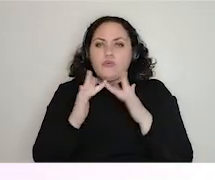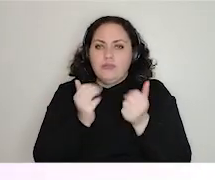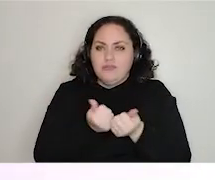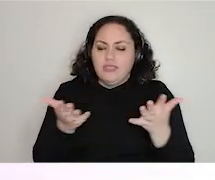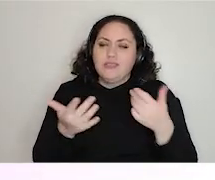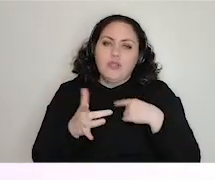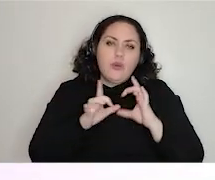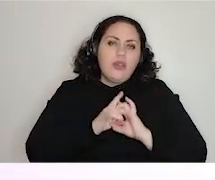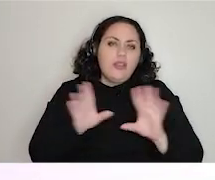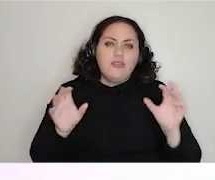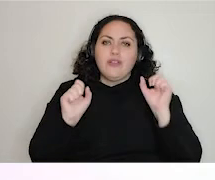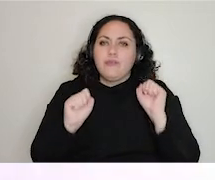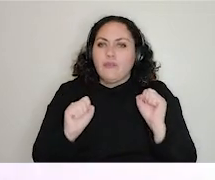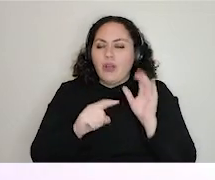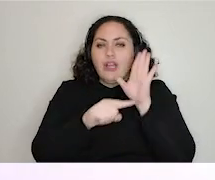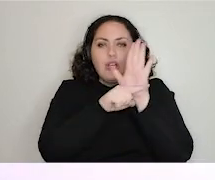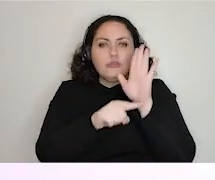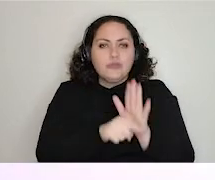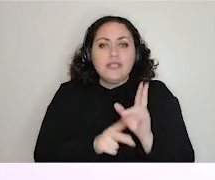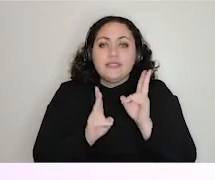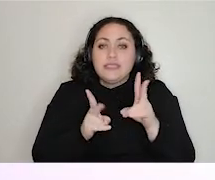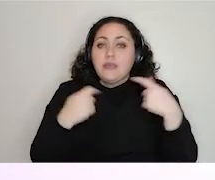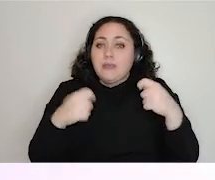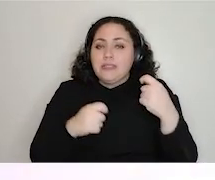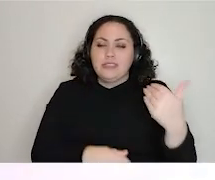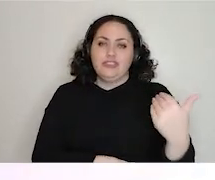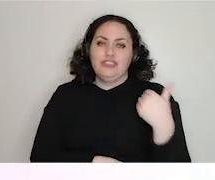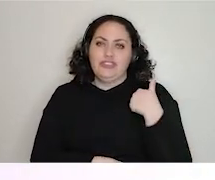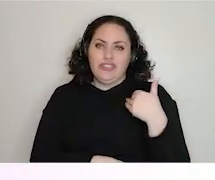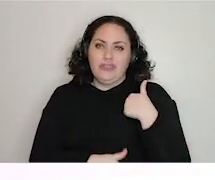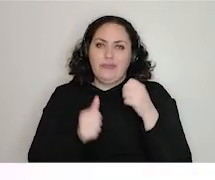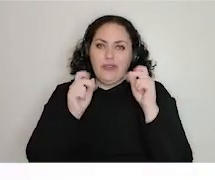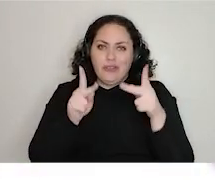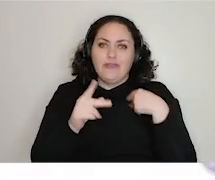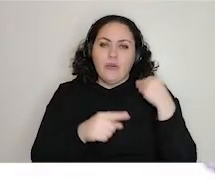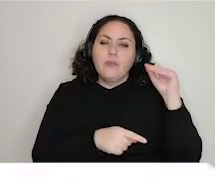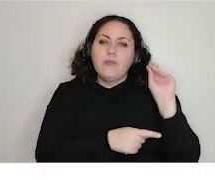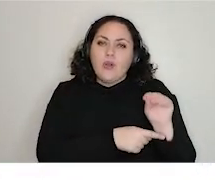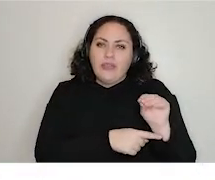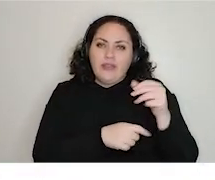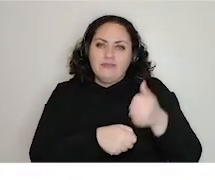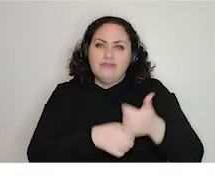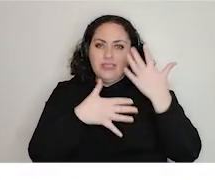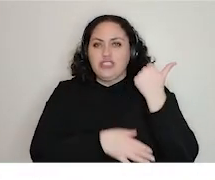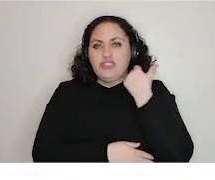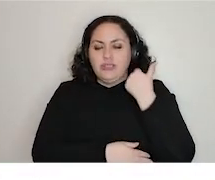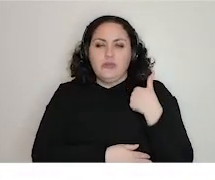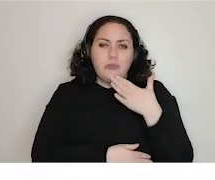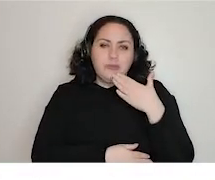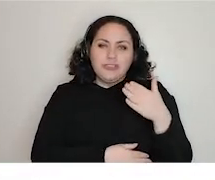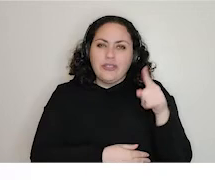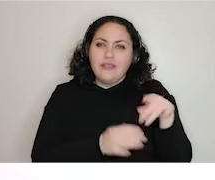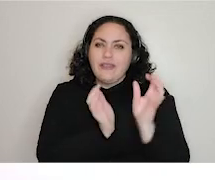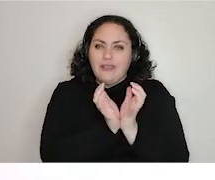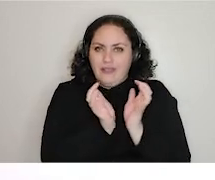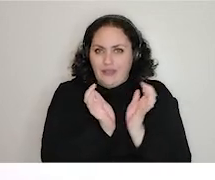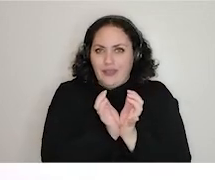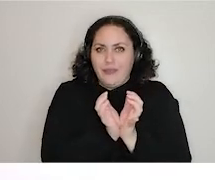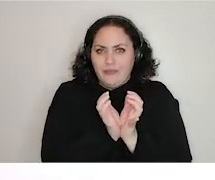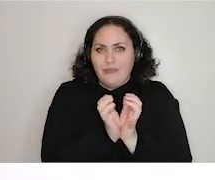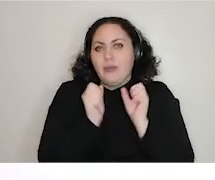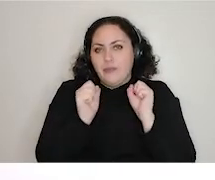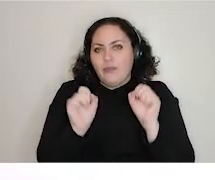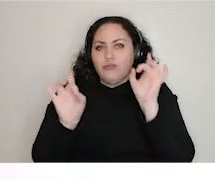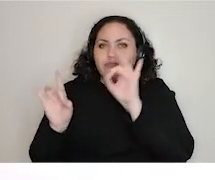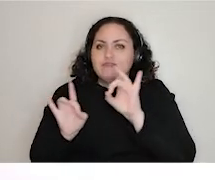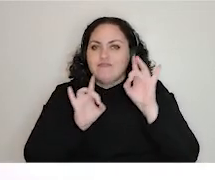também vou deixar o meu contato e eu fico à disposição para auxiliar sempre que for necessário. Eu vou colocar aqui no chat e eu peço que daí a